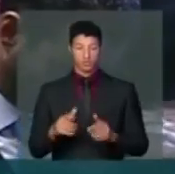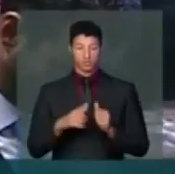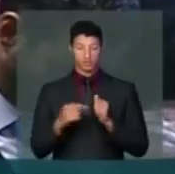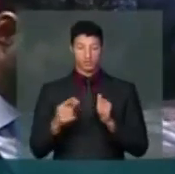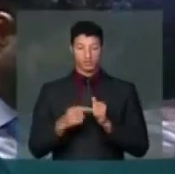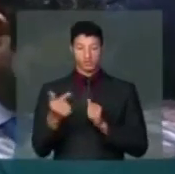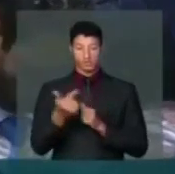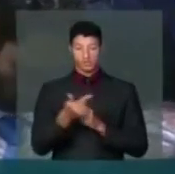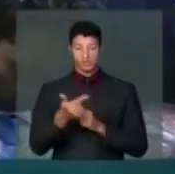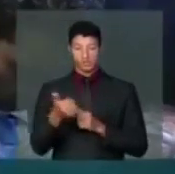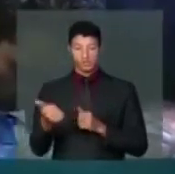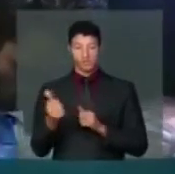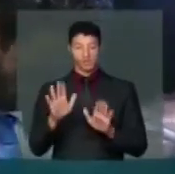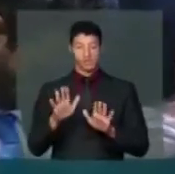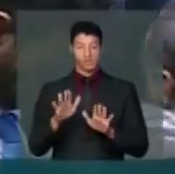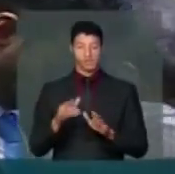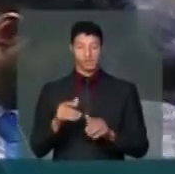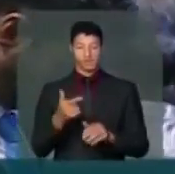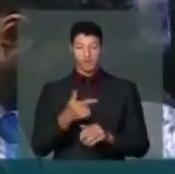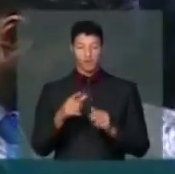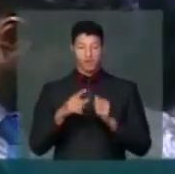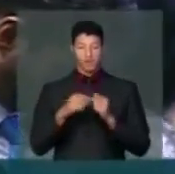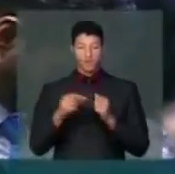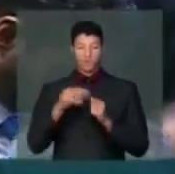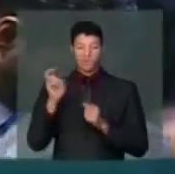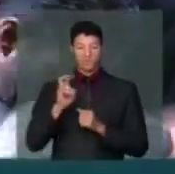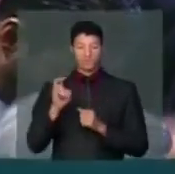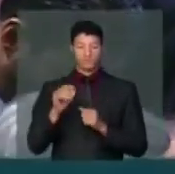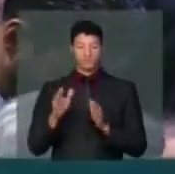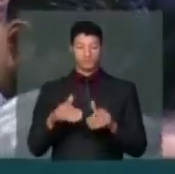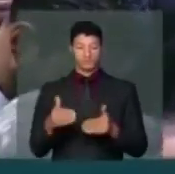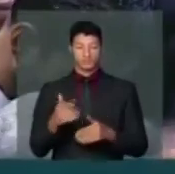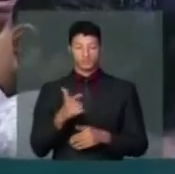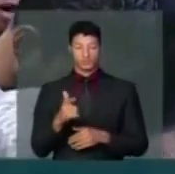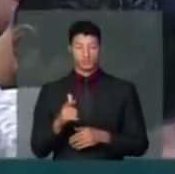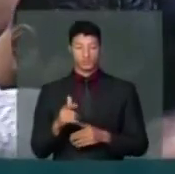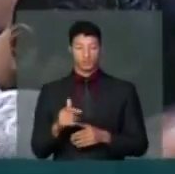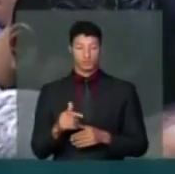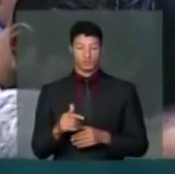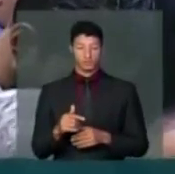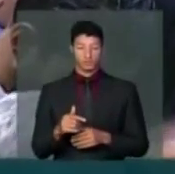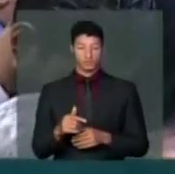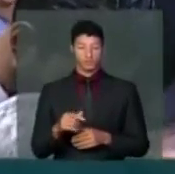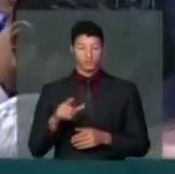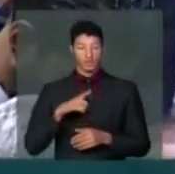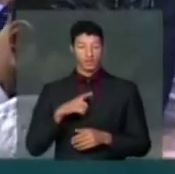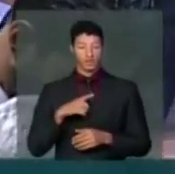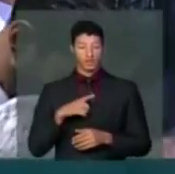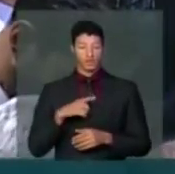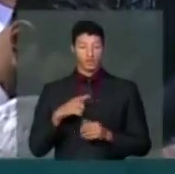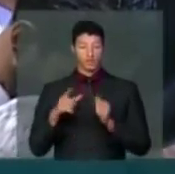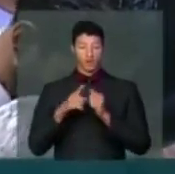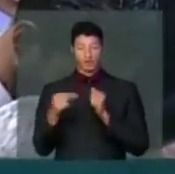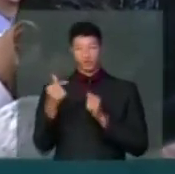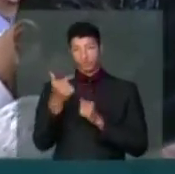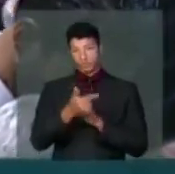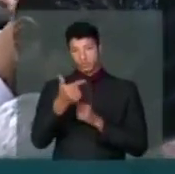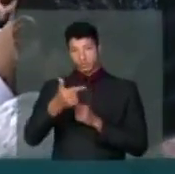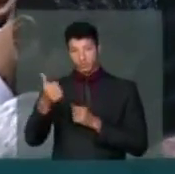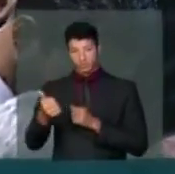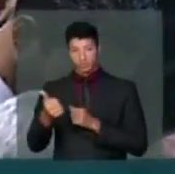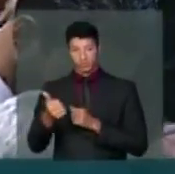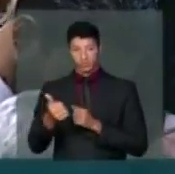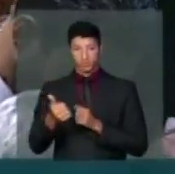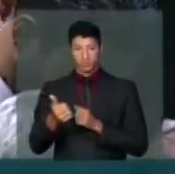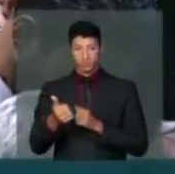cabe questão de ordem. Artigo 221, parágrafo 5º. Qual é a questão? Não existe questão de ordem. Existe questão de ordem. Artigo 221. Olha o